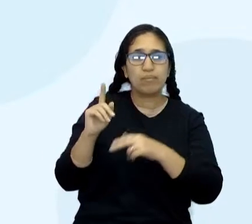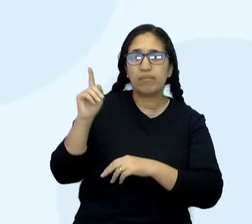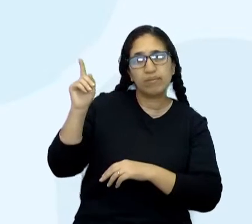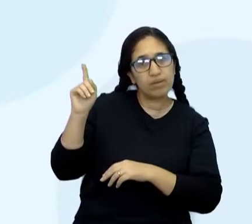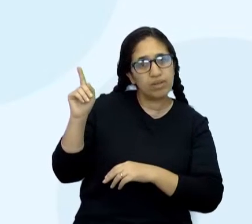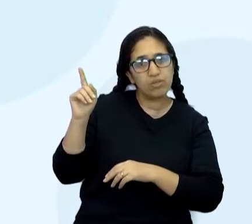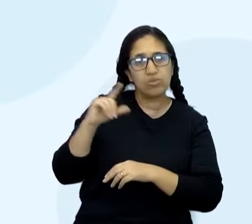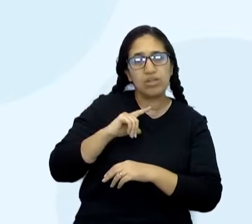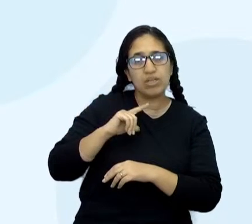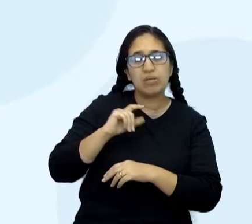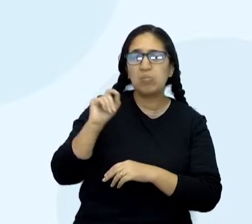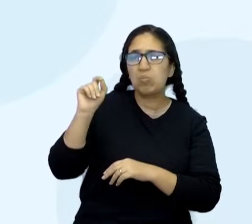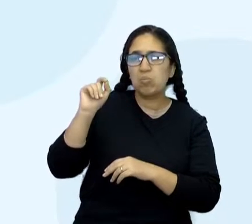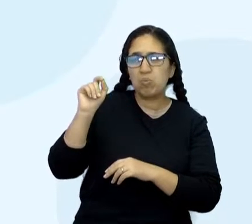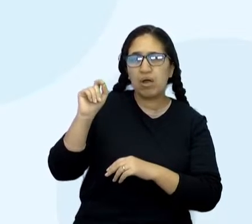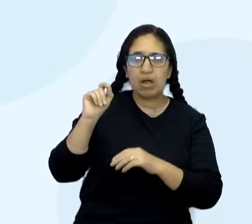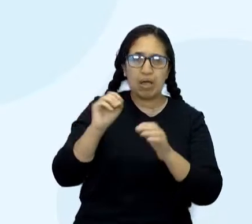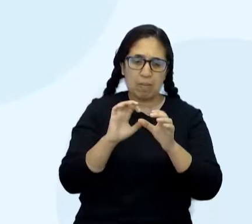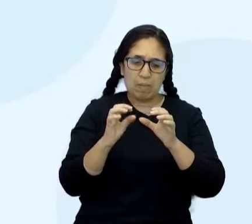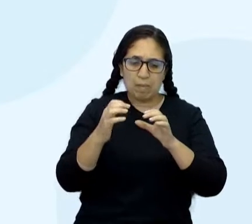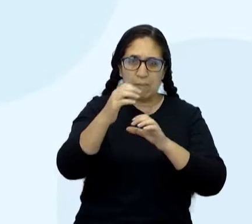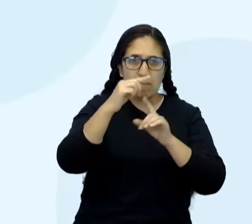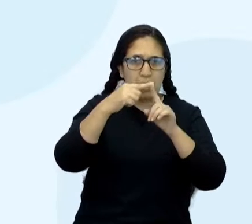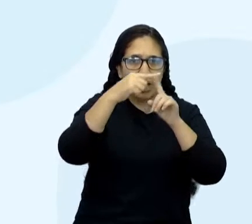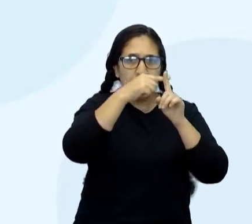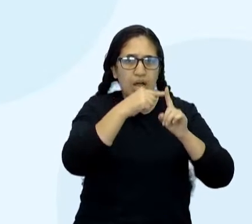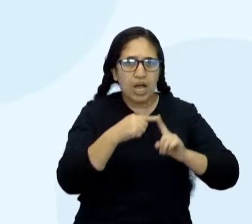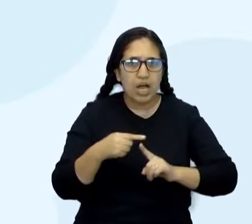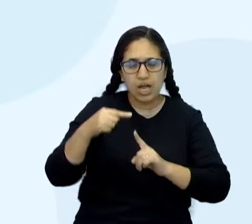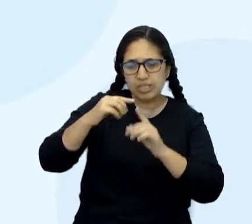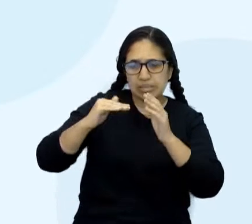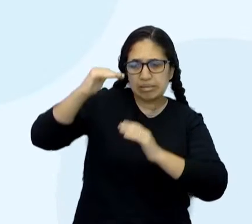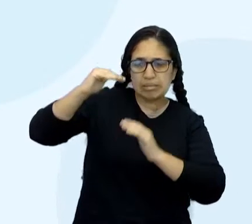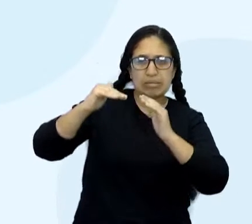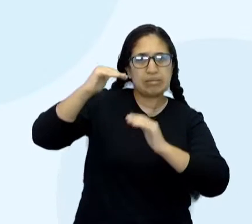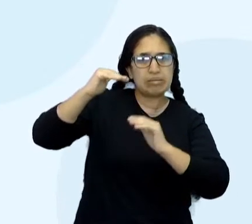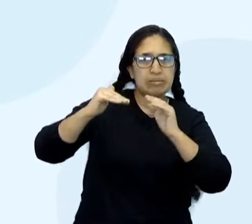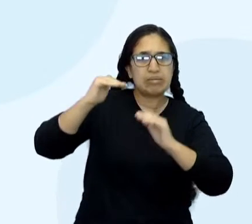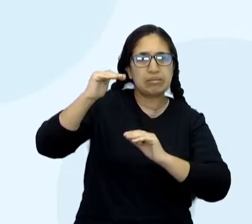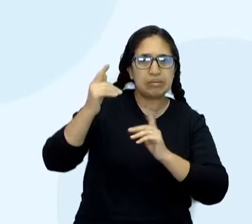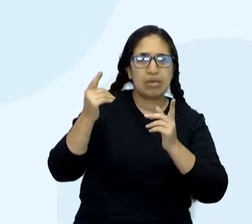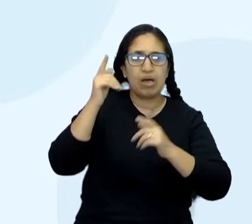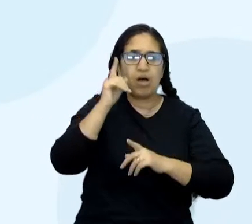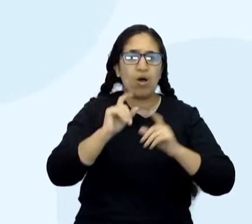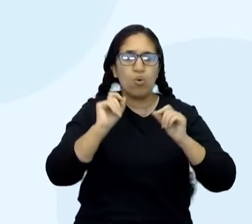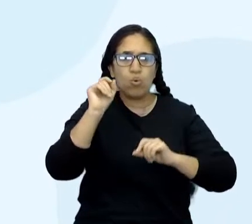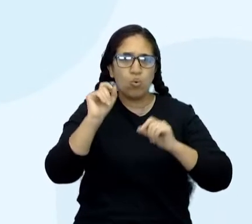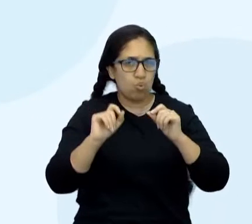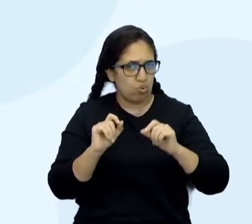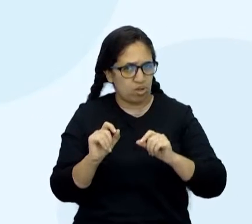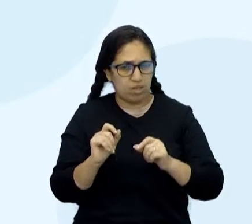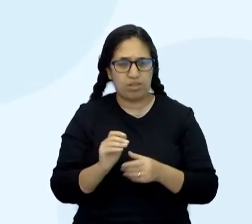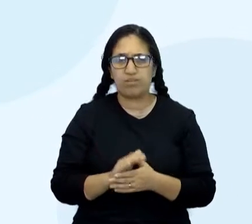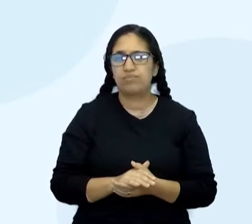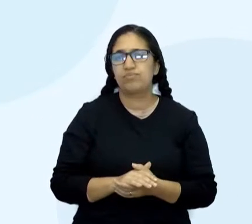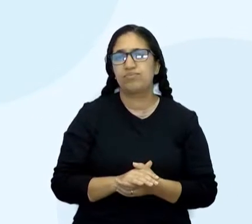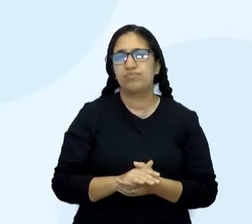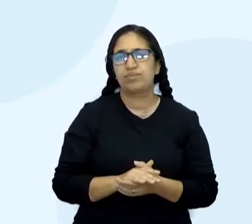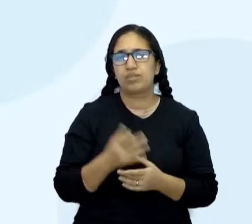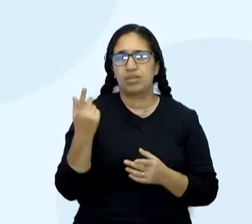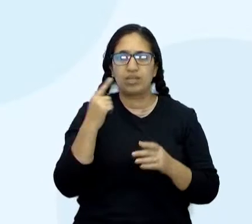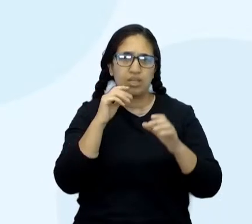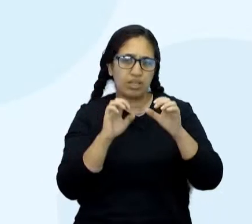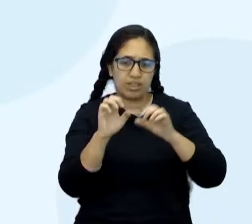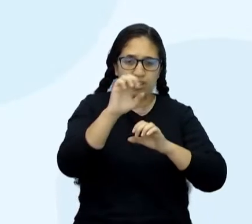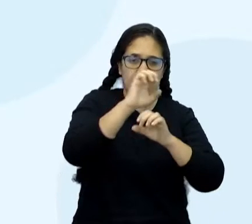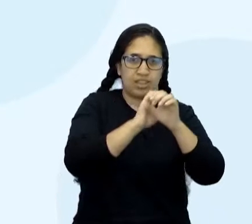tem mais elétrons do que próton, ou quando está desequilibrado, a gente consegue aí com que esses elétrons